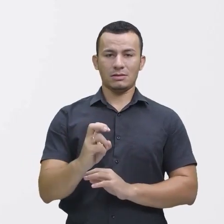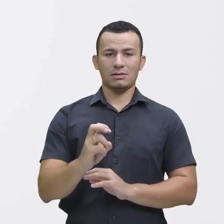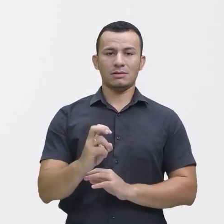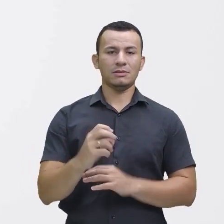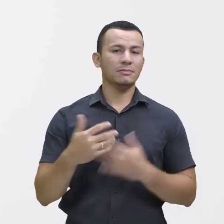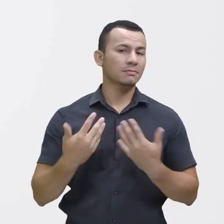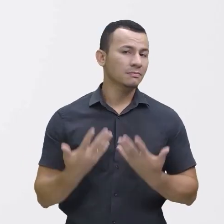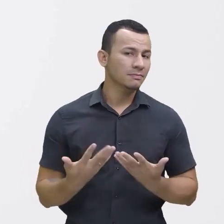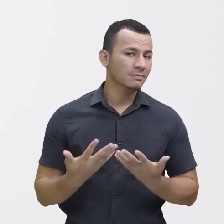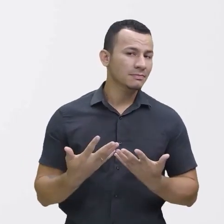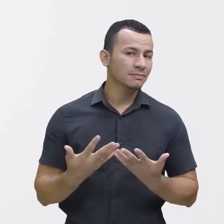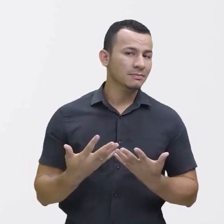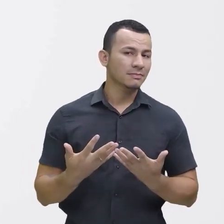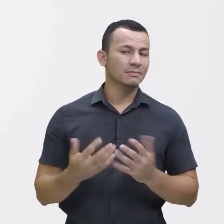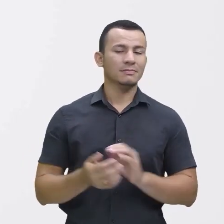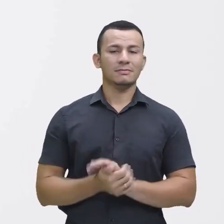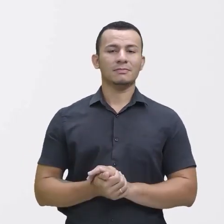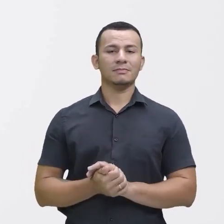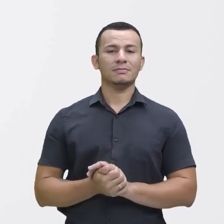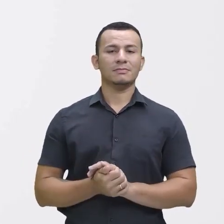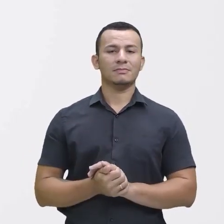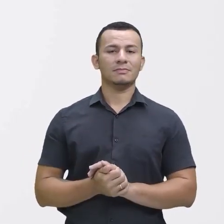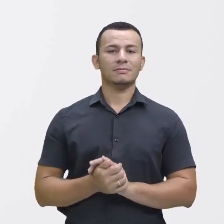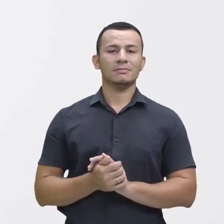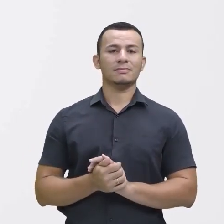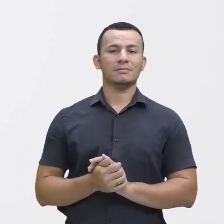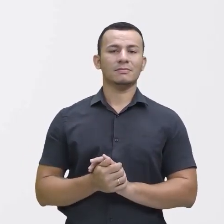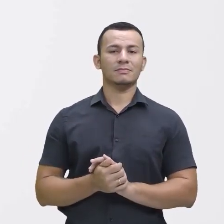menos 15 é igual a